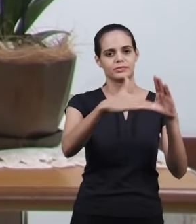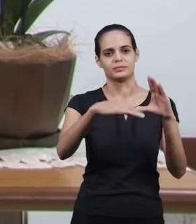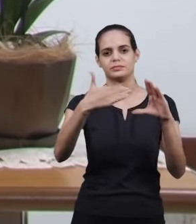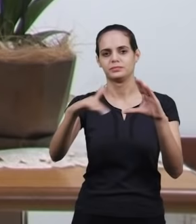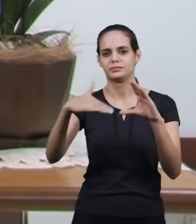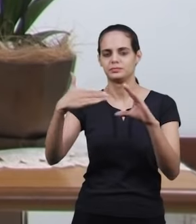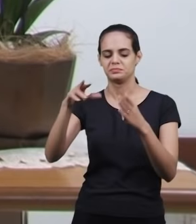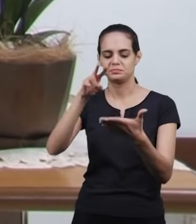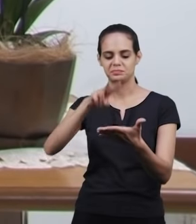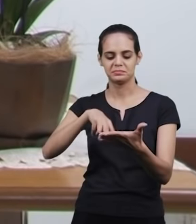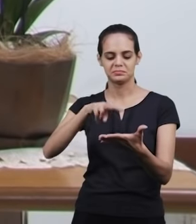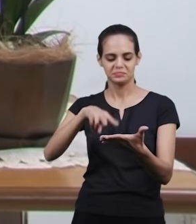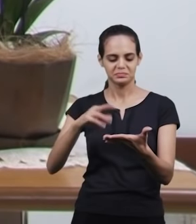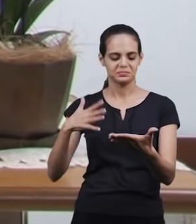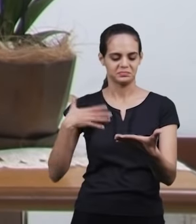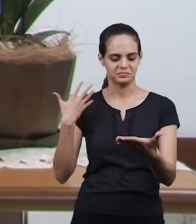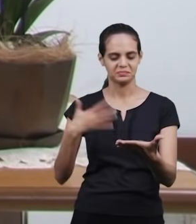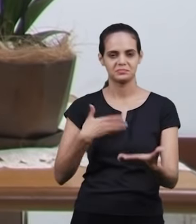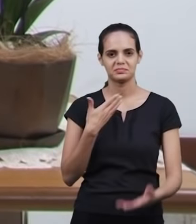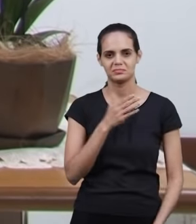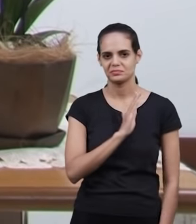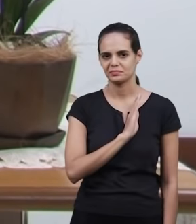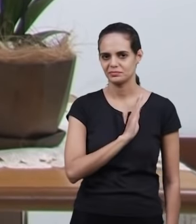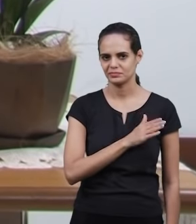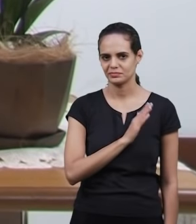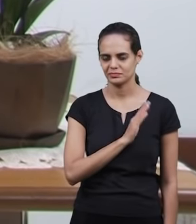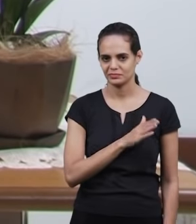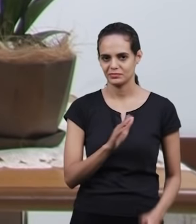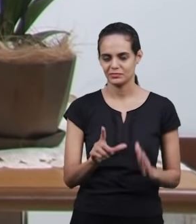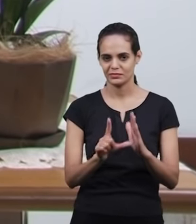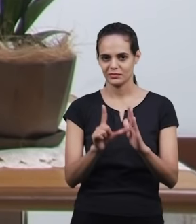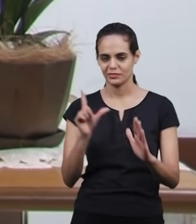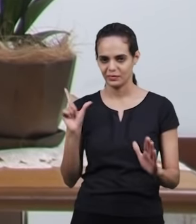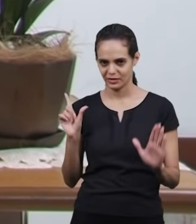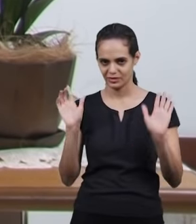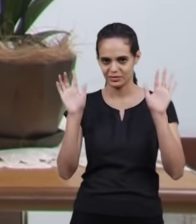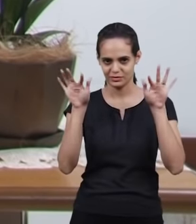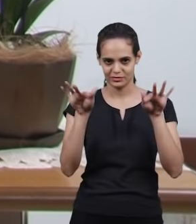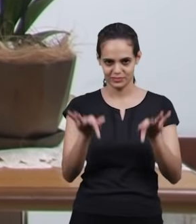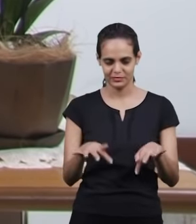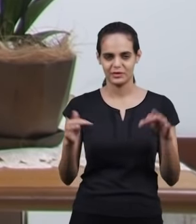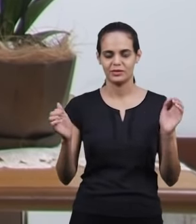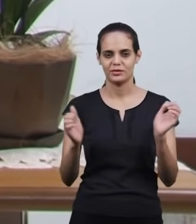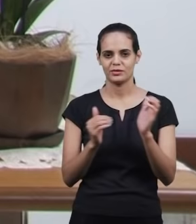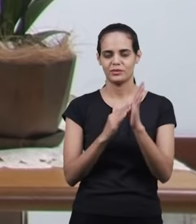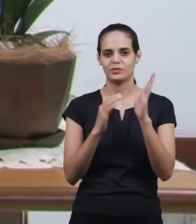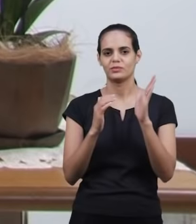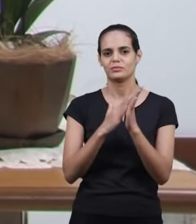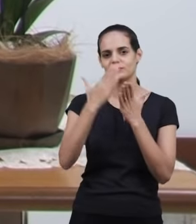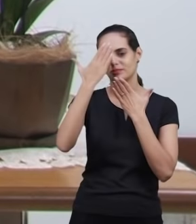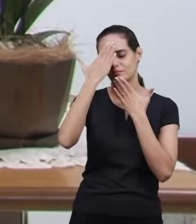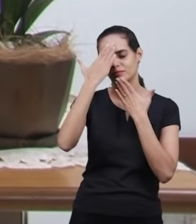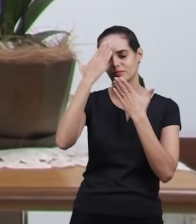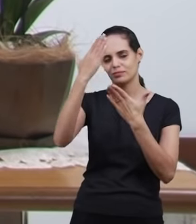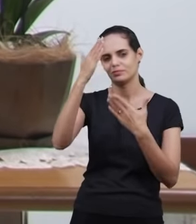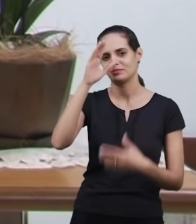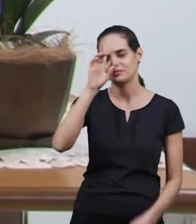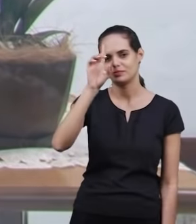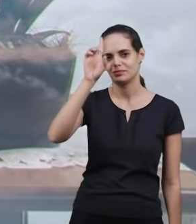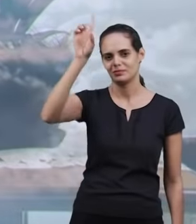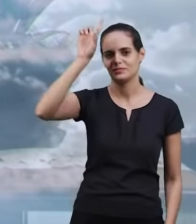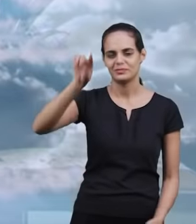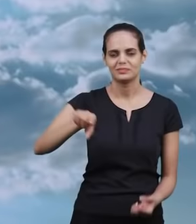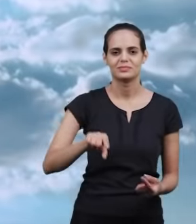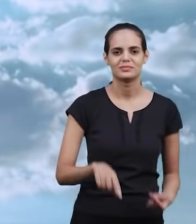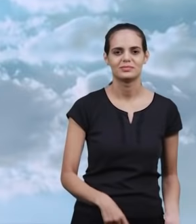relatos disto e isso tem alegrado muito o nosso coração. Antes de encerrarmos, então, vamos ao último louvor de gratidão ao nosso